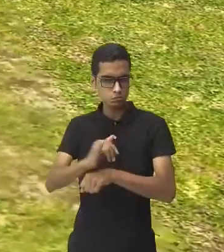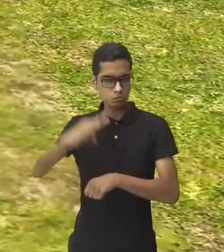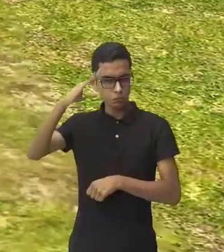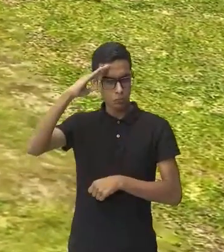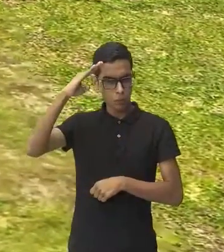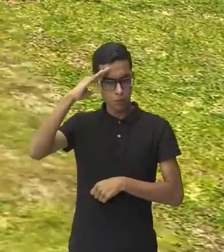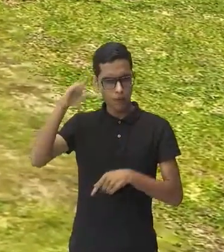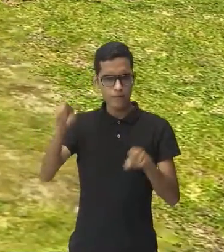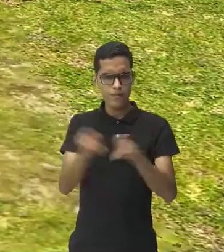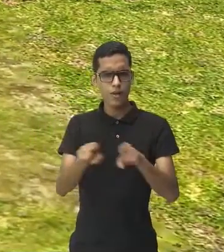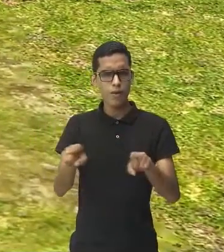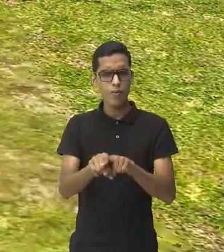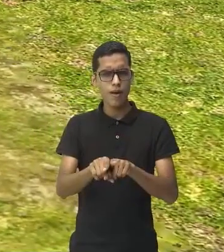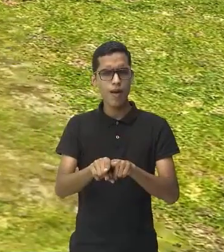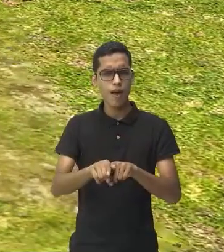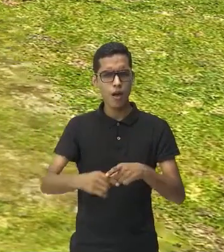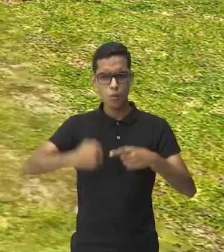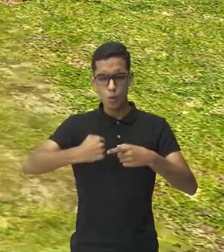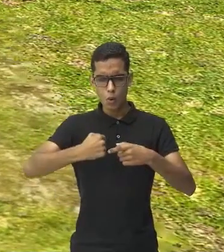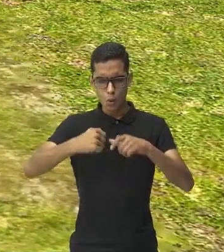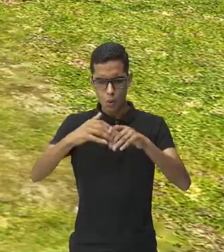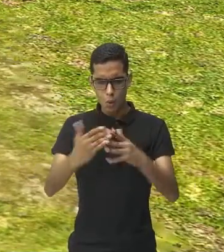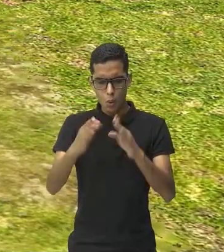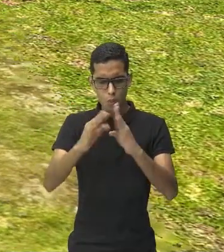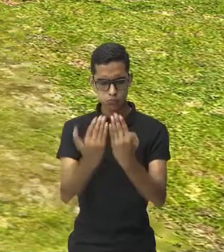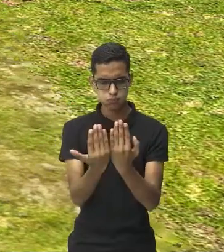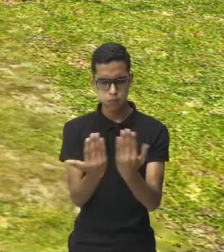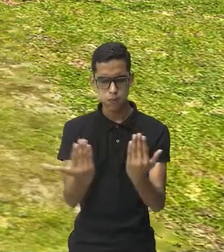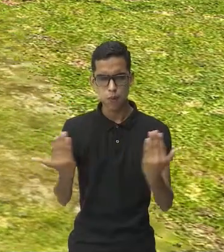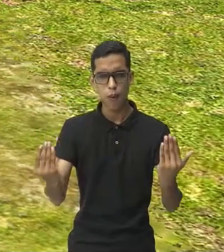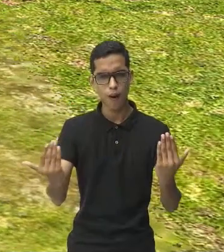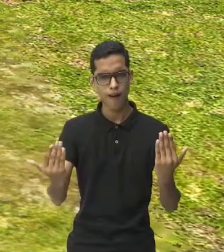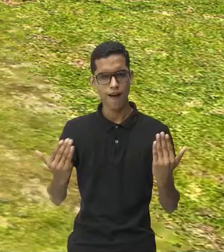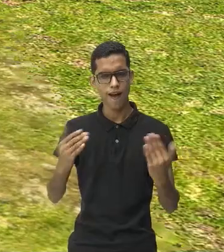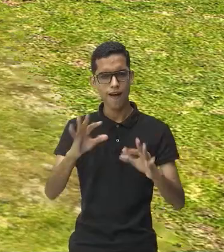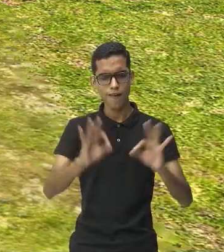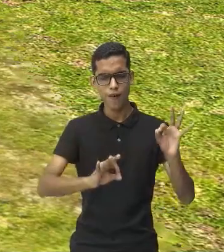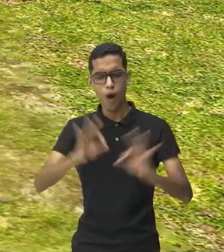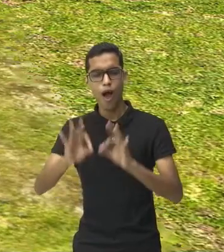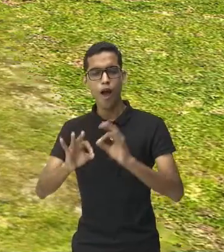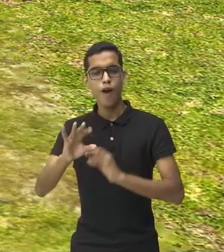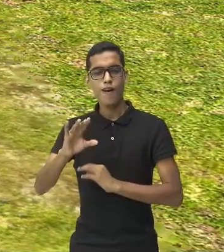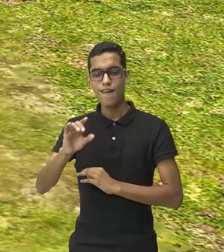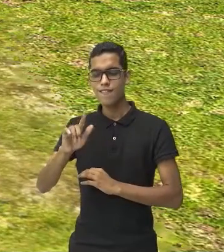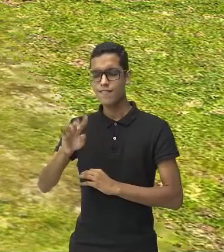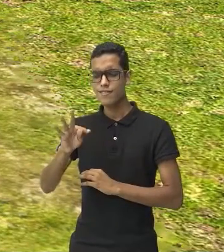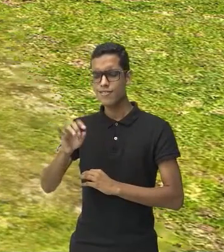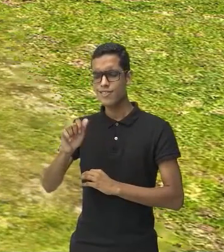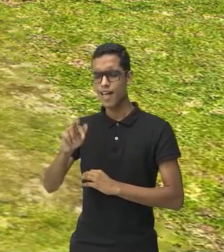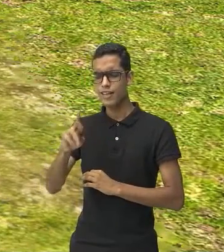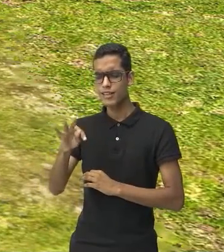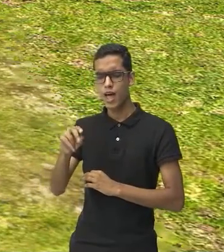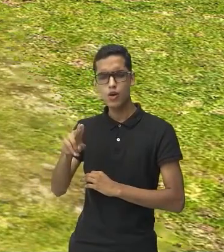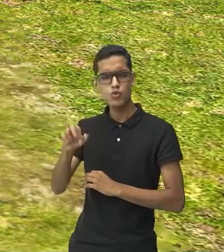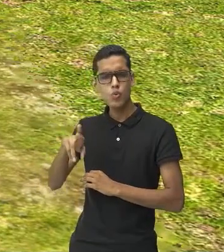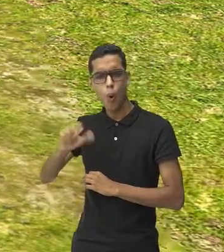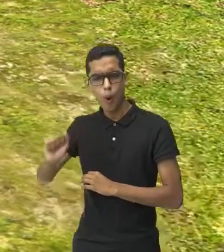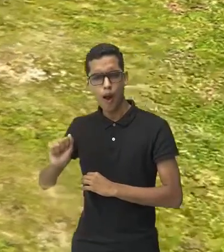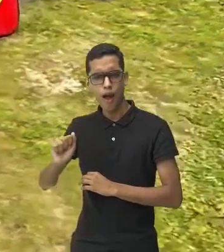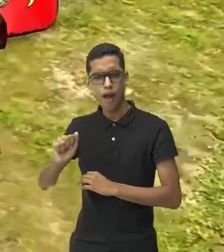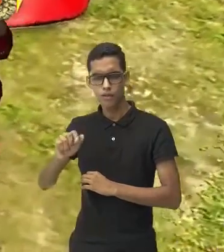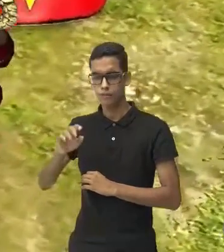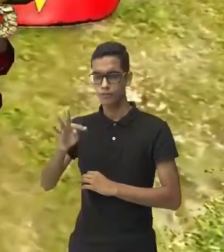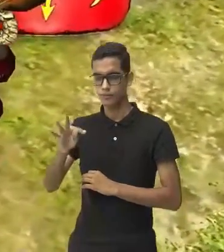Formação Tartaruga, que provavelmente você já deve ter visto em algum filme de guerra, algum filme histórico sobre os romanos. A